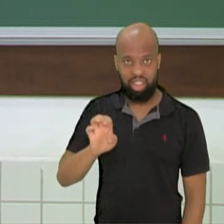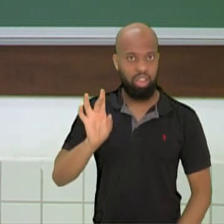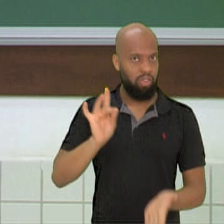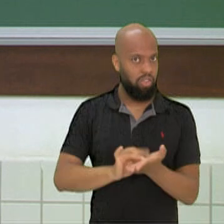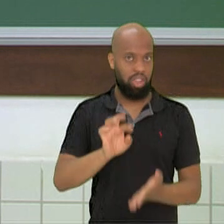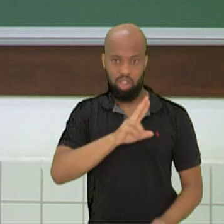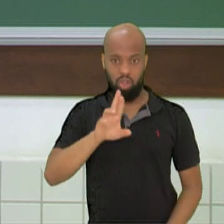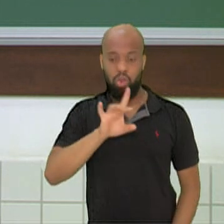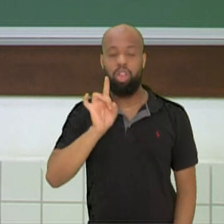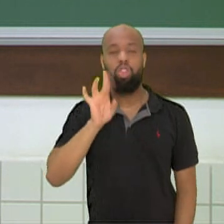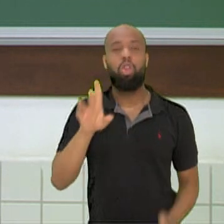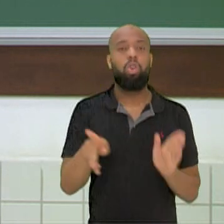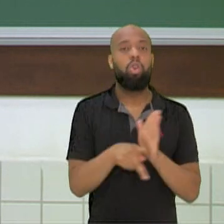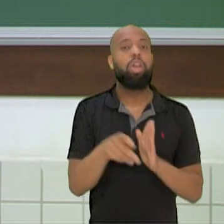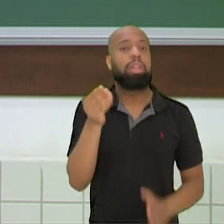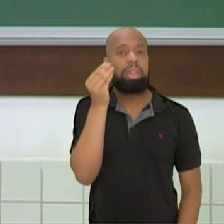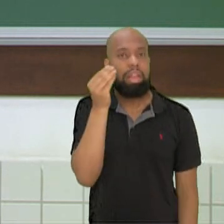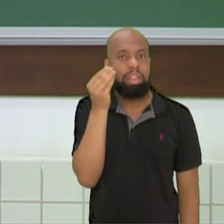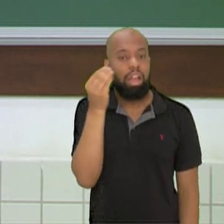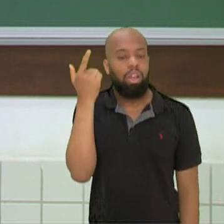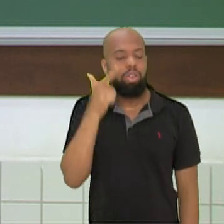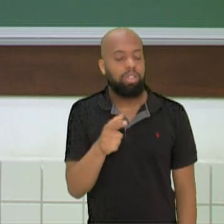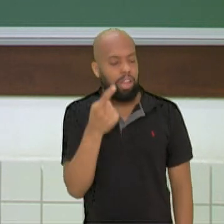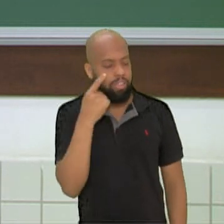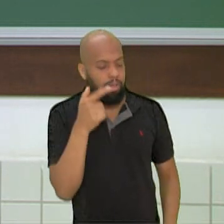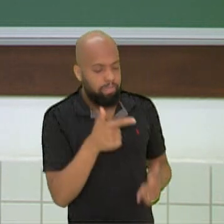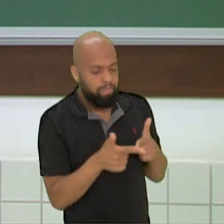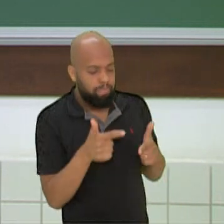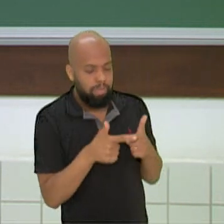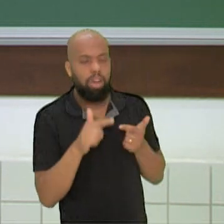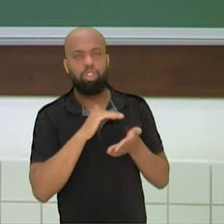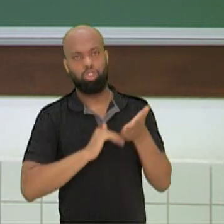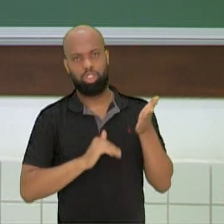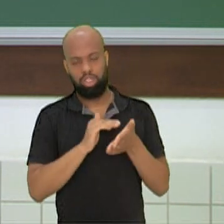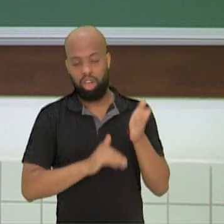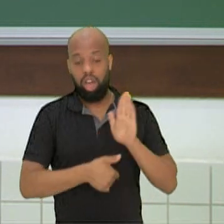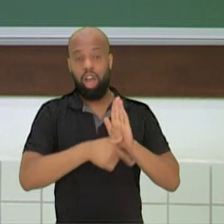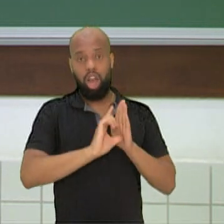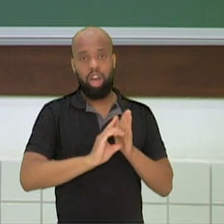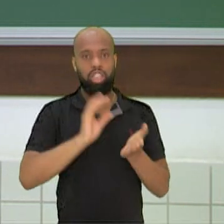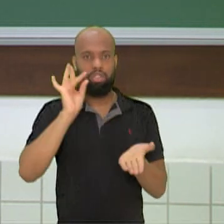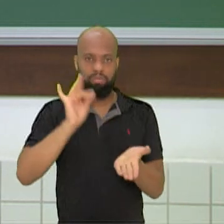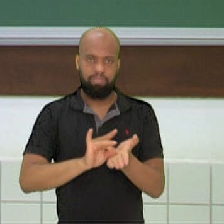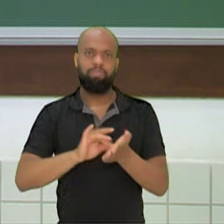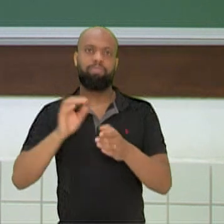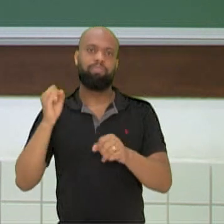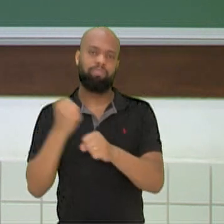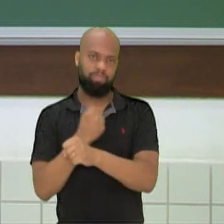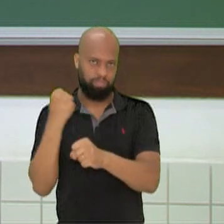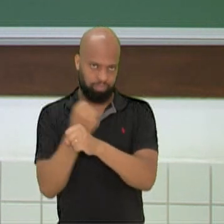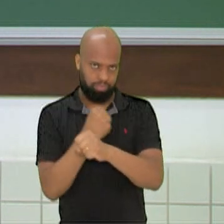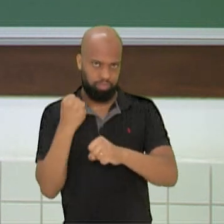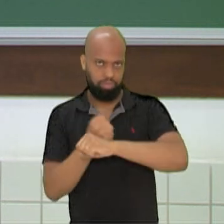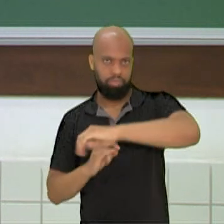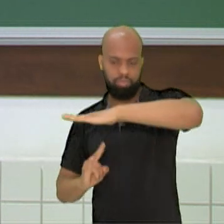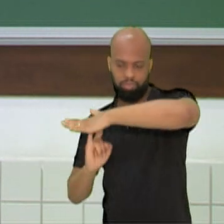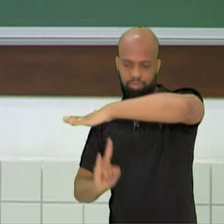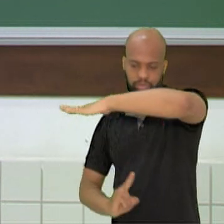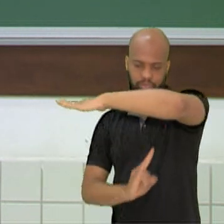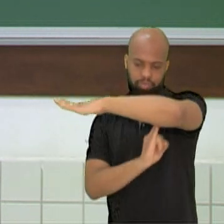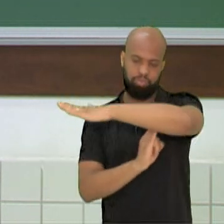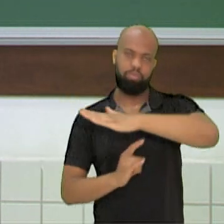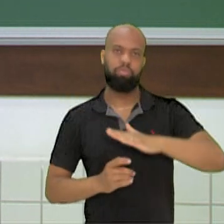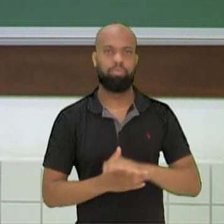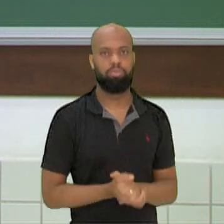pode eventualmente chegar em colapso ou até aniquilar esse tipo de situação antes mesmo de você estar produzindo construindo